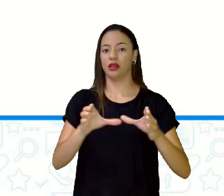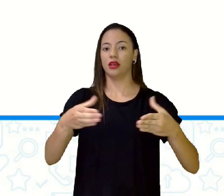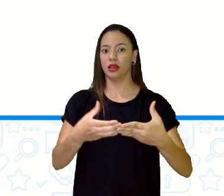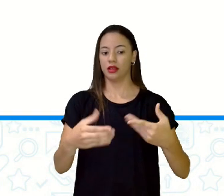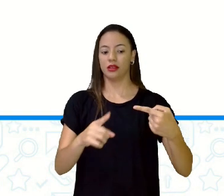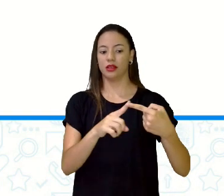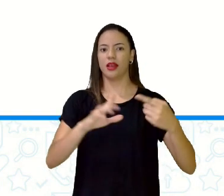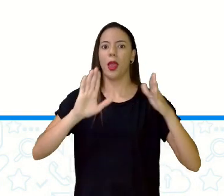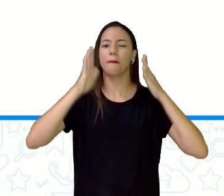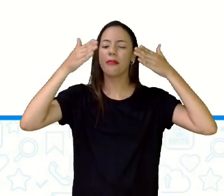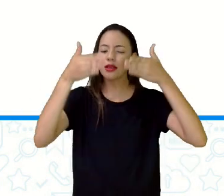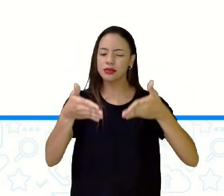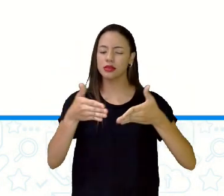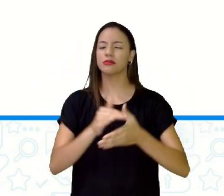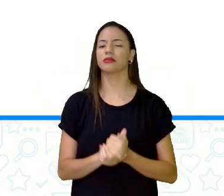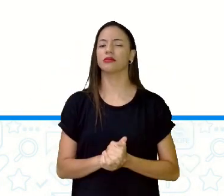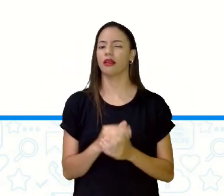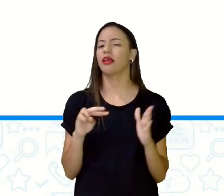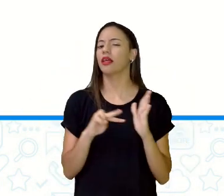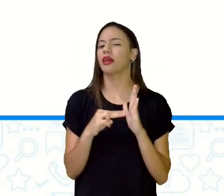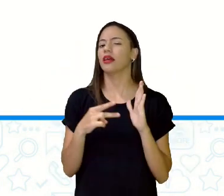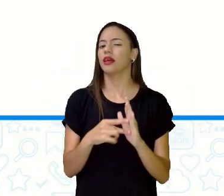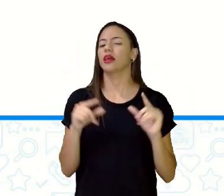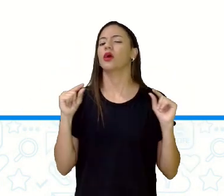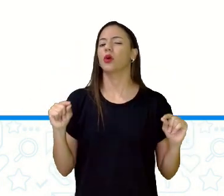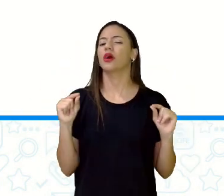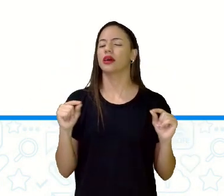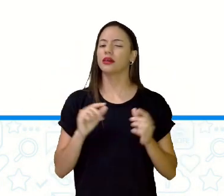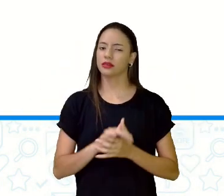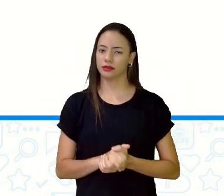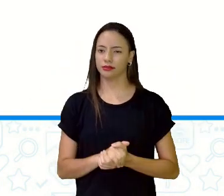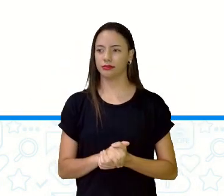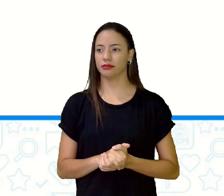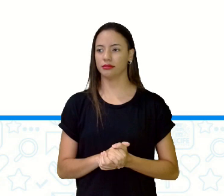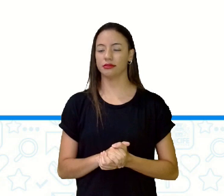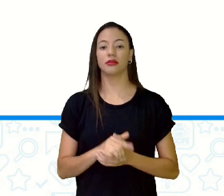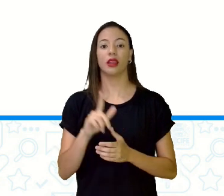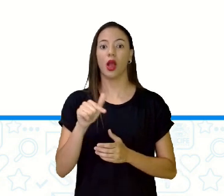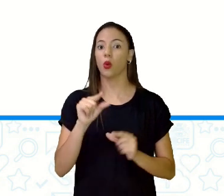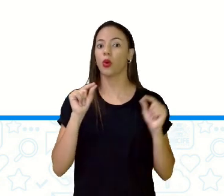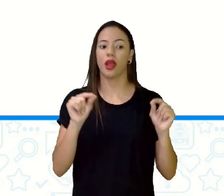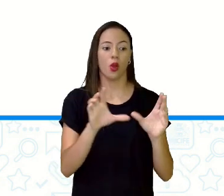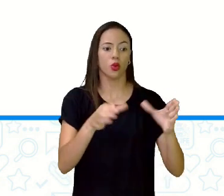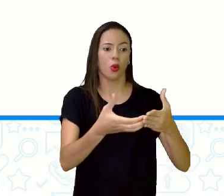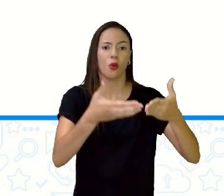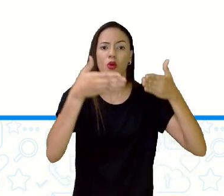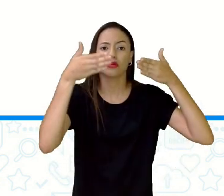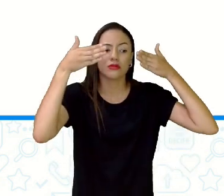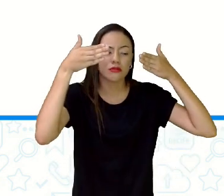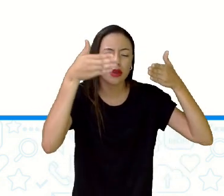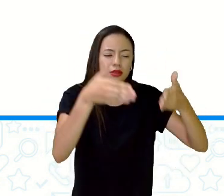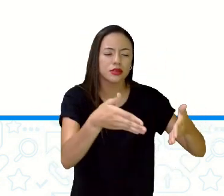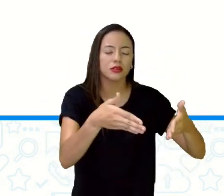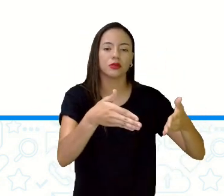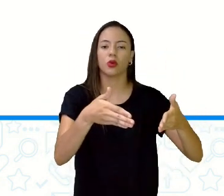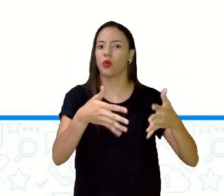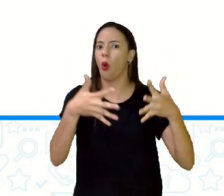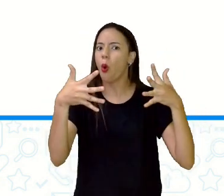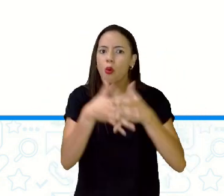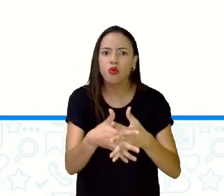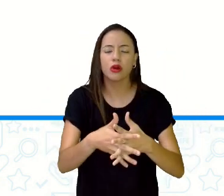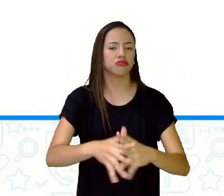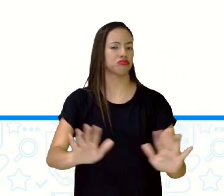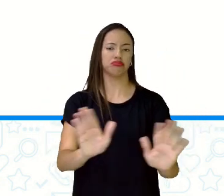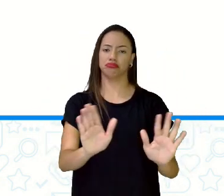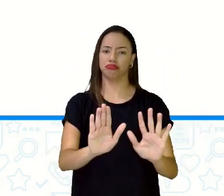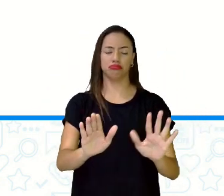coletivo específico. Específico é que especifica aquele grupo. Você não se confunde. Você